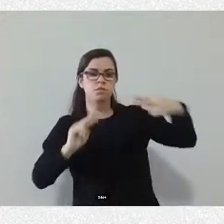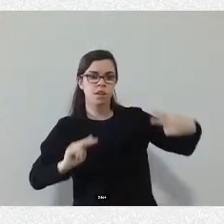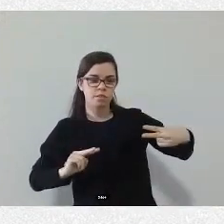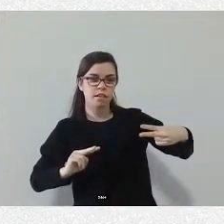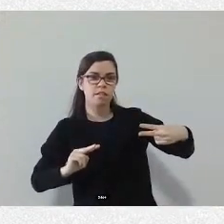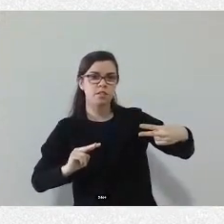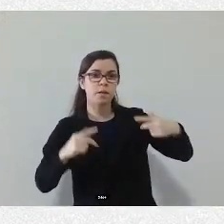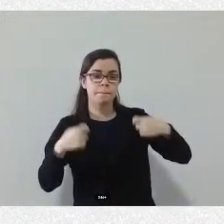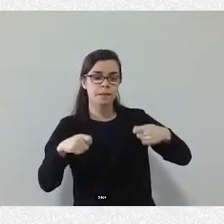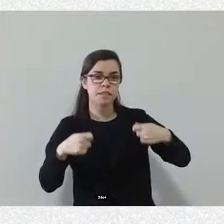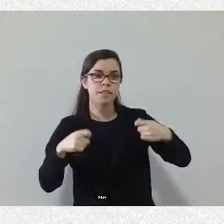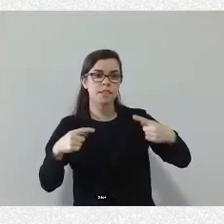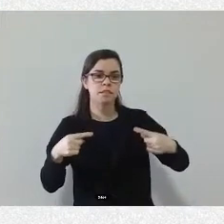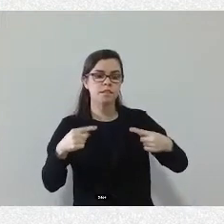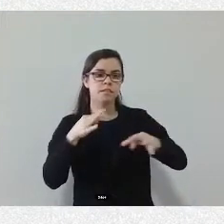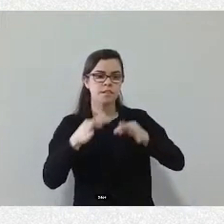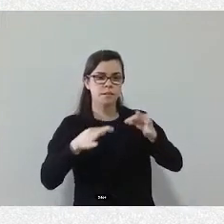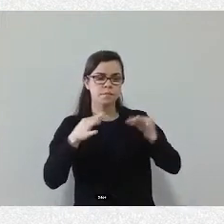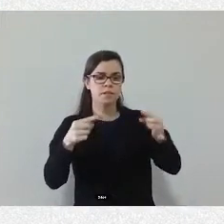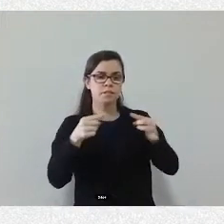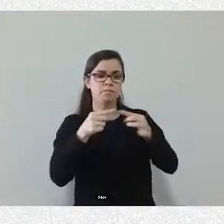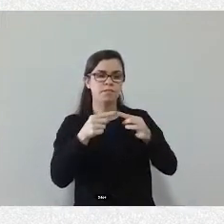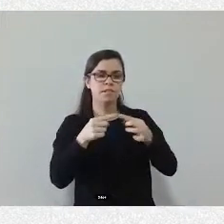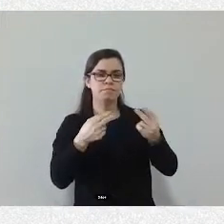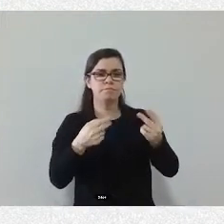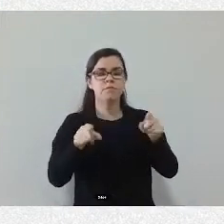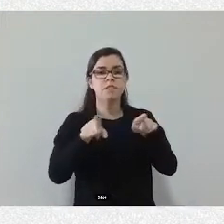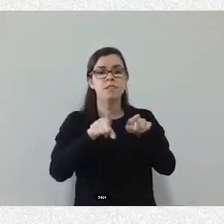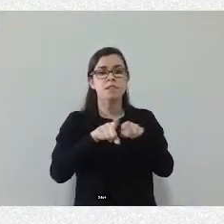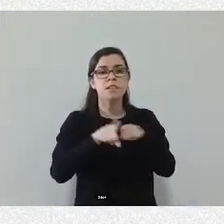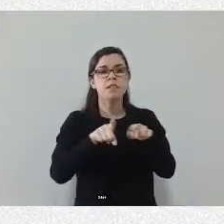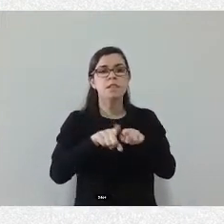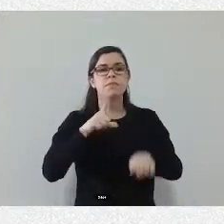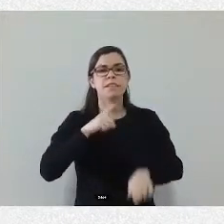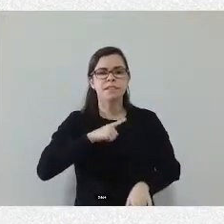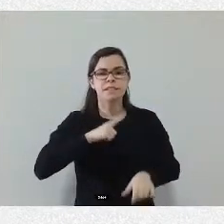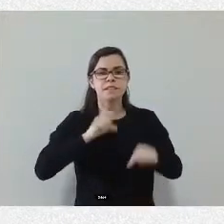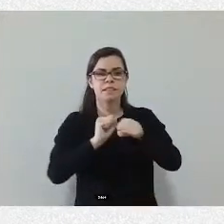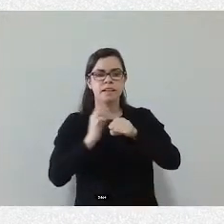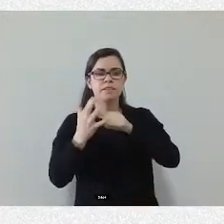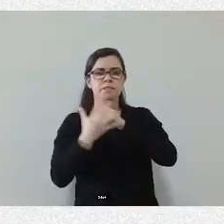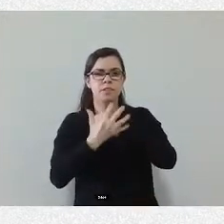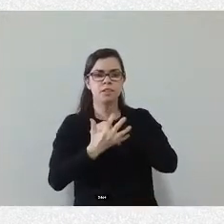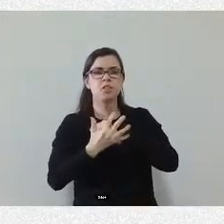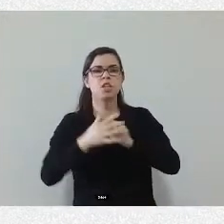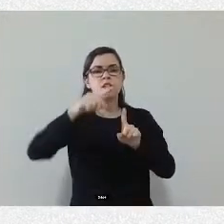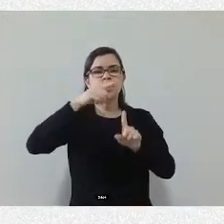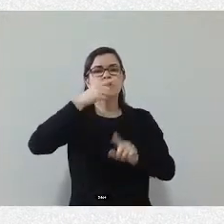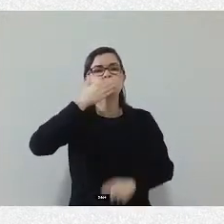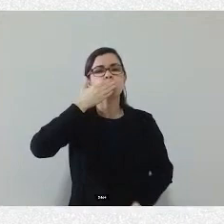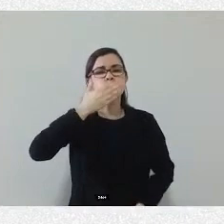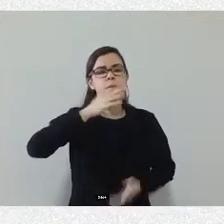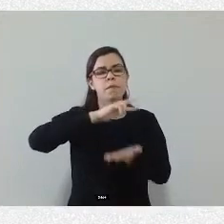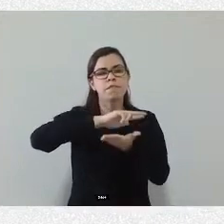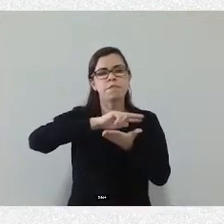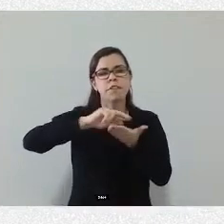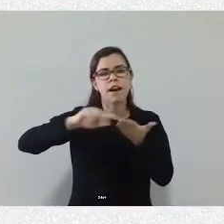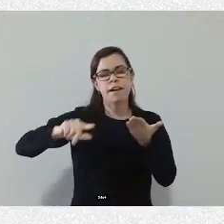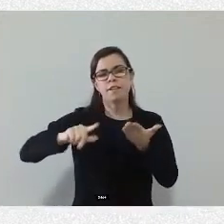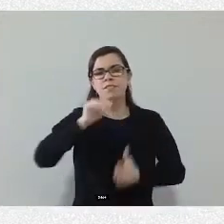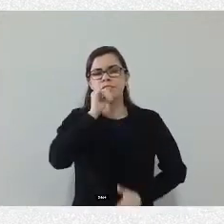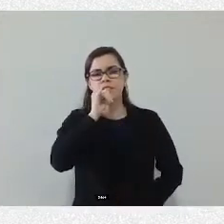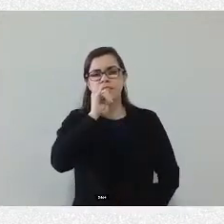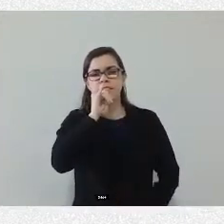exemplo, como variantes circulantes. Hoje, no Brasil, a variante mais comum é a variante gama P1, e grande parte dos estudos